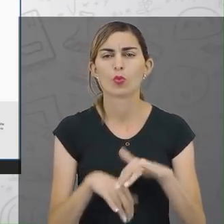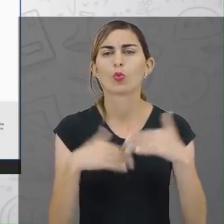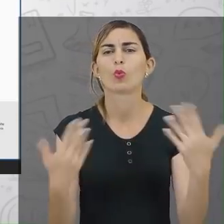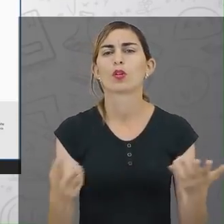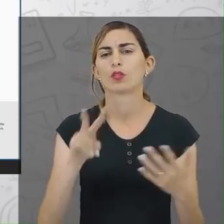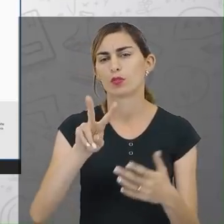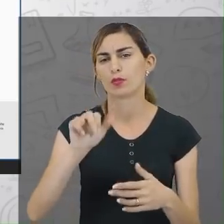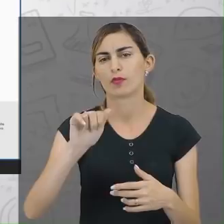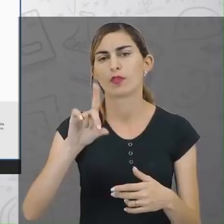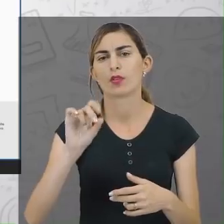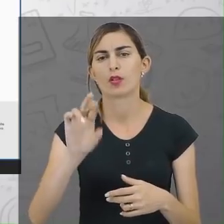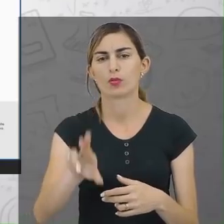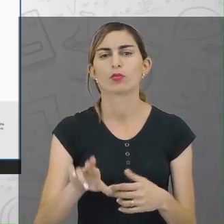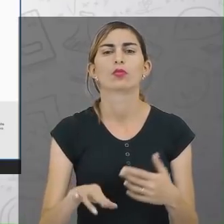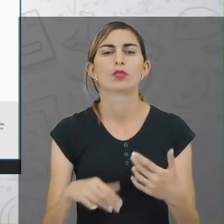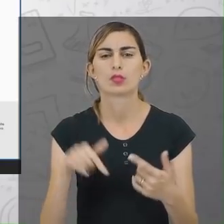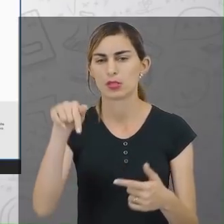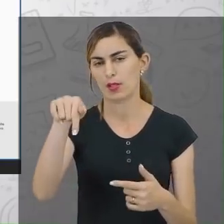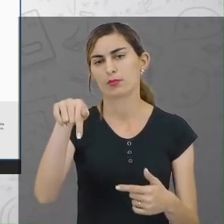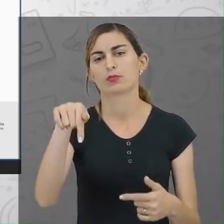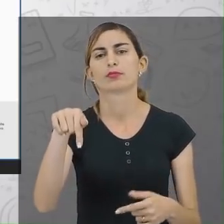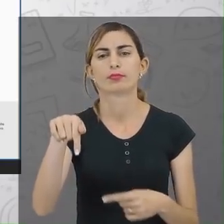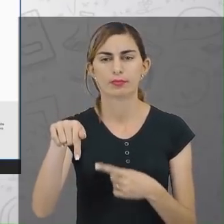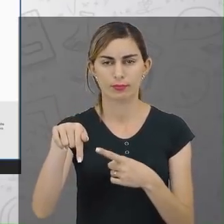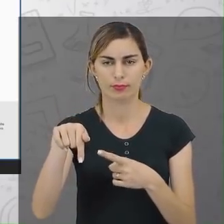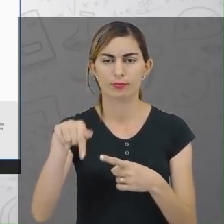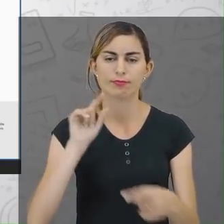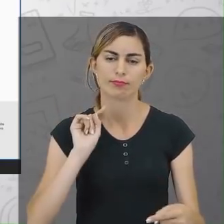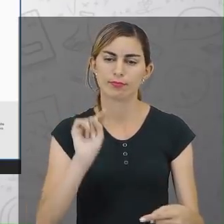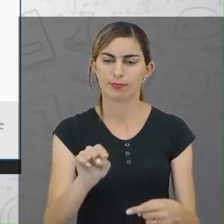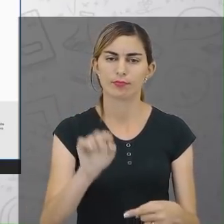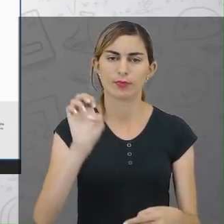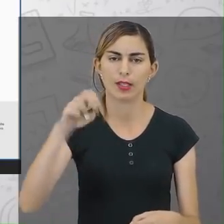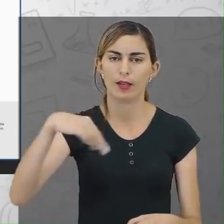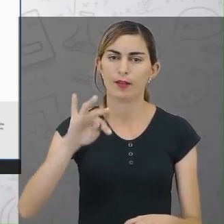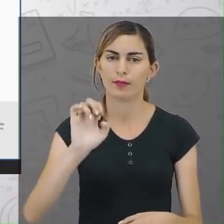um valor. Set. Enter.